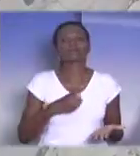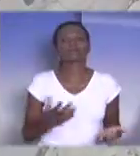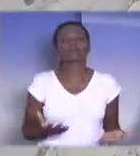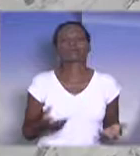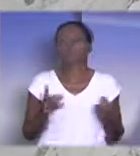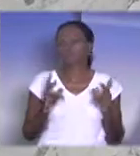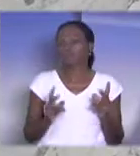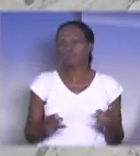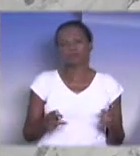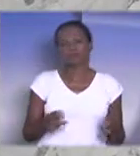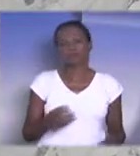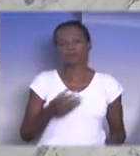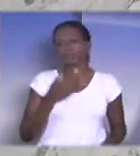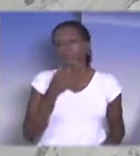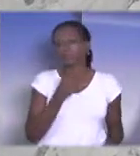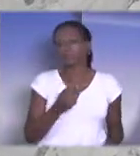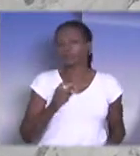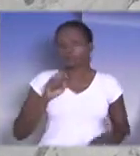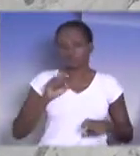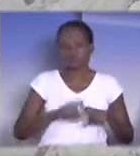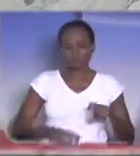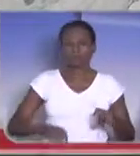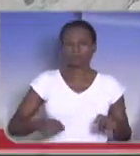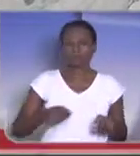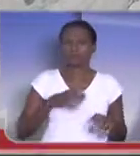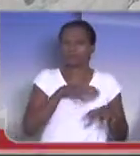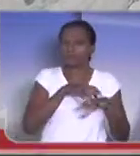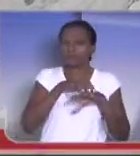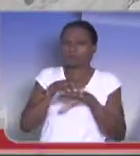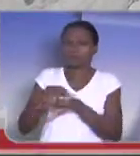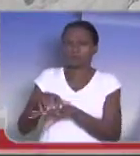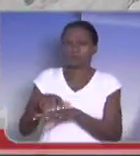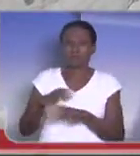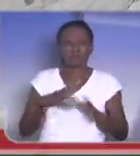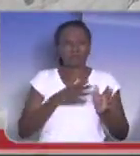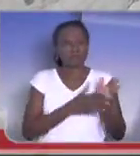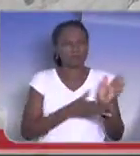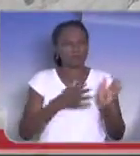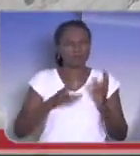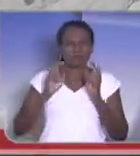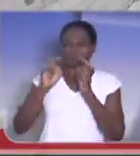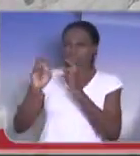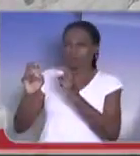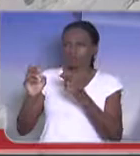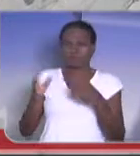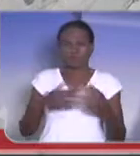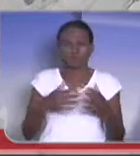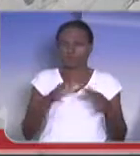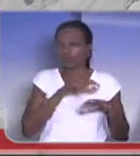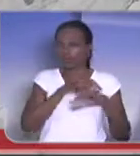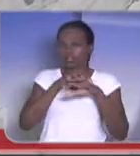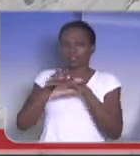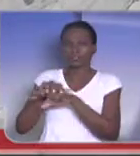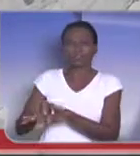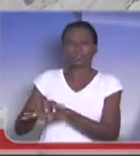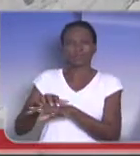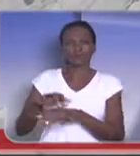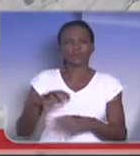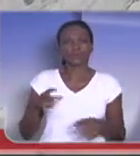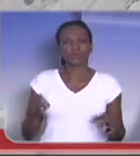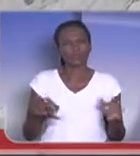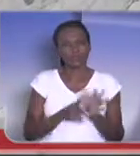desse indivíduo maníaco que age contra as mulheres em coletivos, trem, transporte, metrô, enfim, qualquer coletivo, qualquer transporte